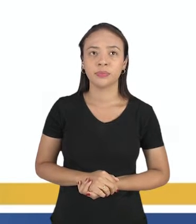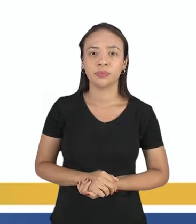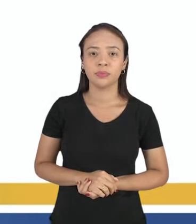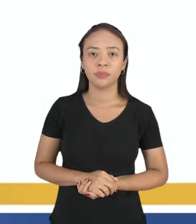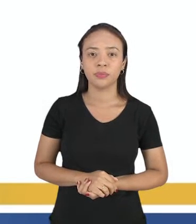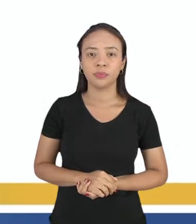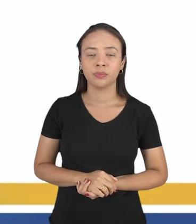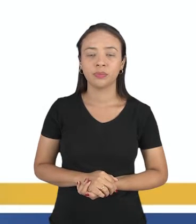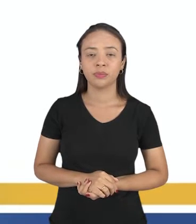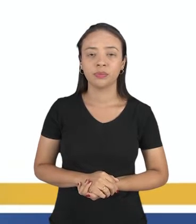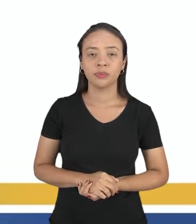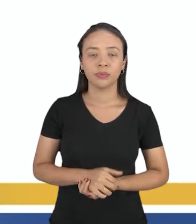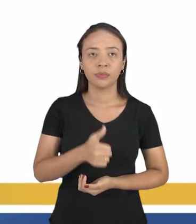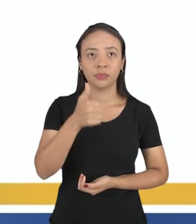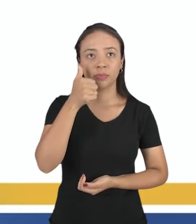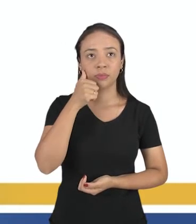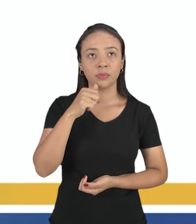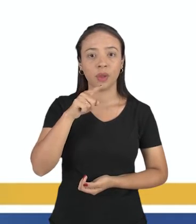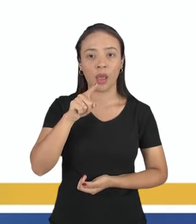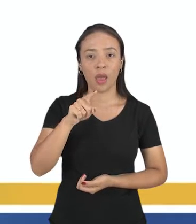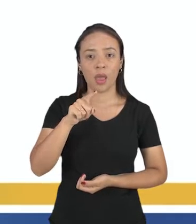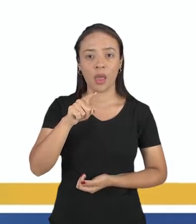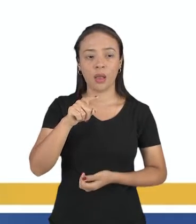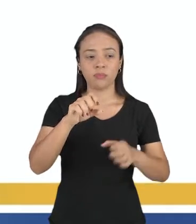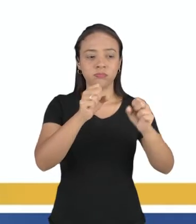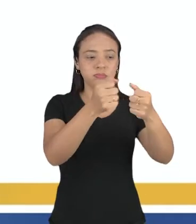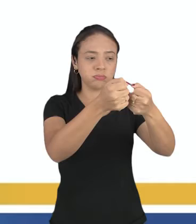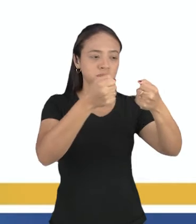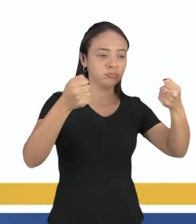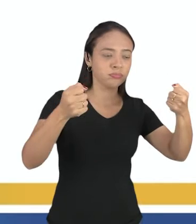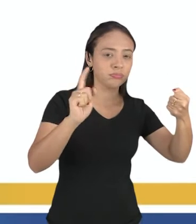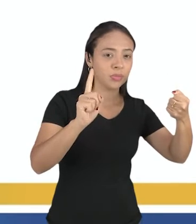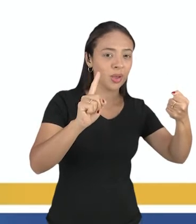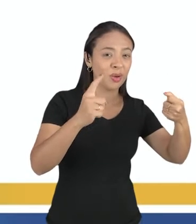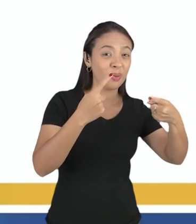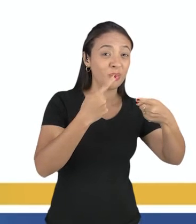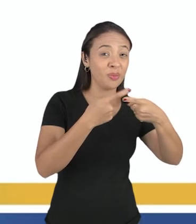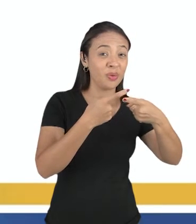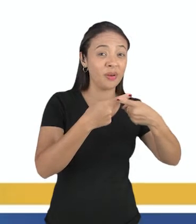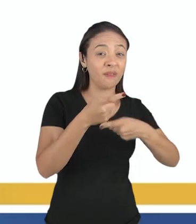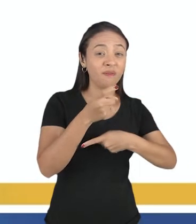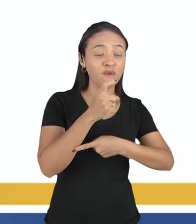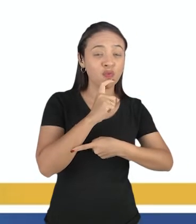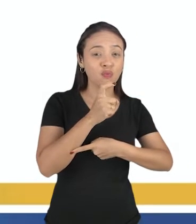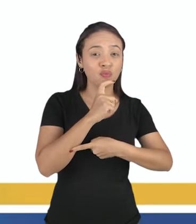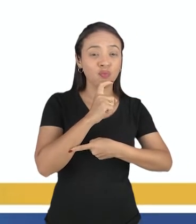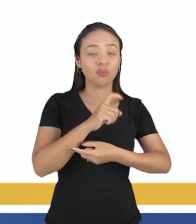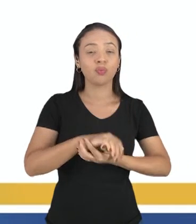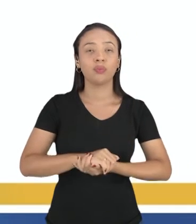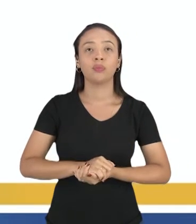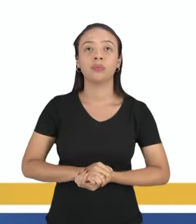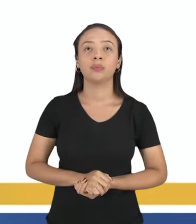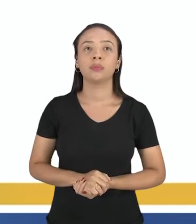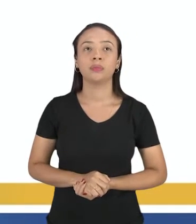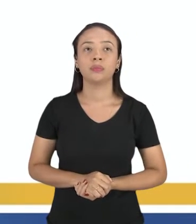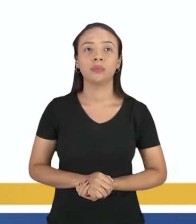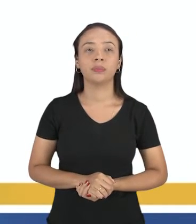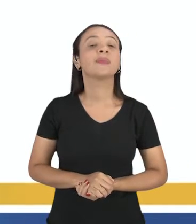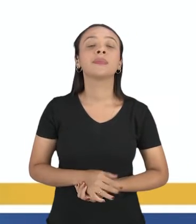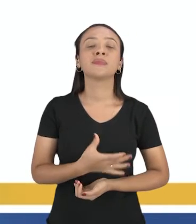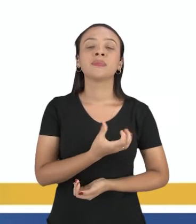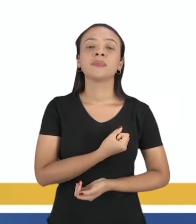too cold. Ela não abriu as janelas porque estava muito frio.